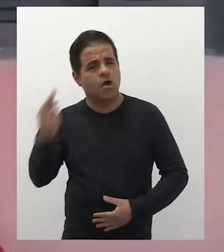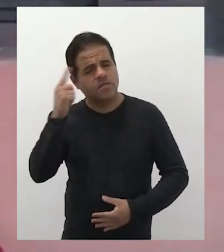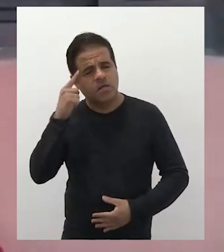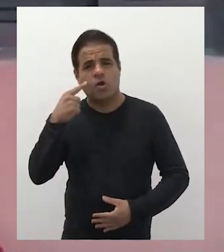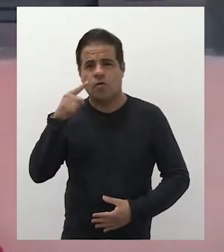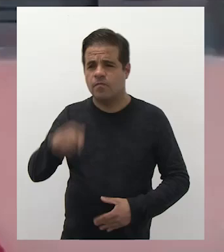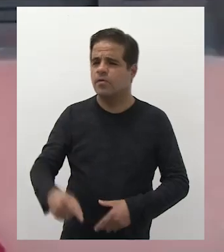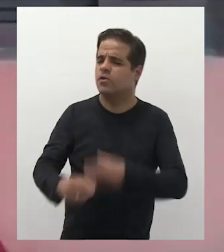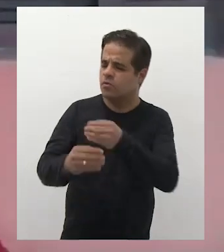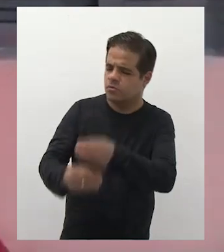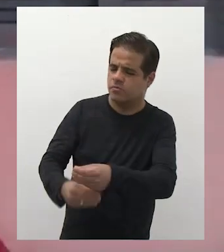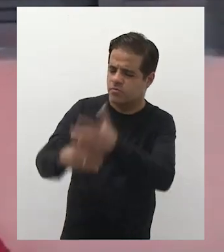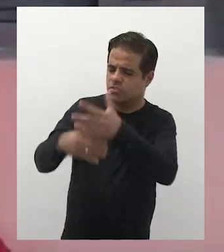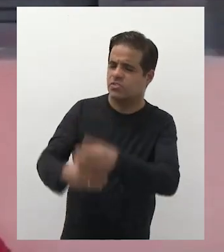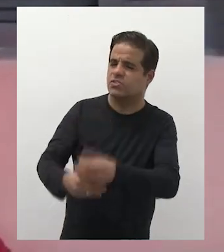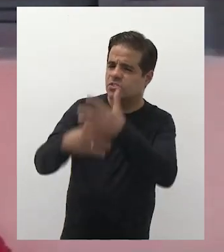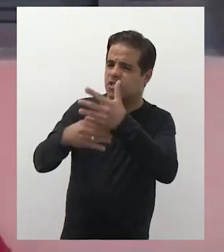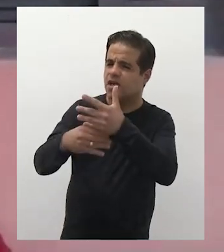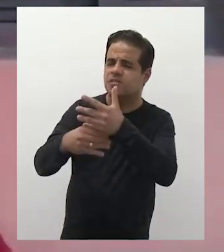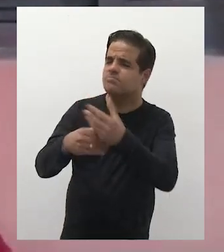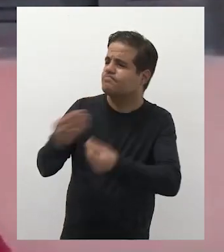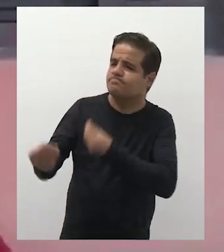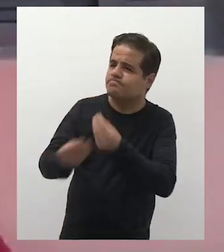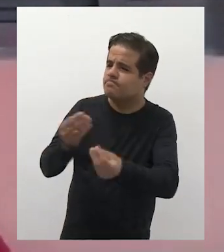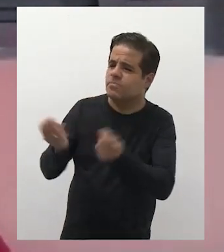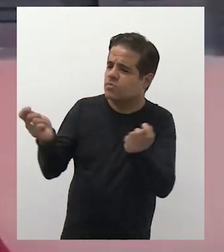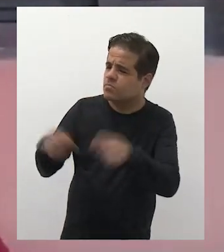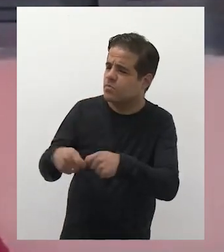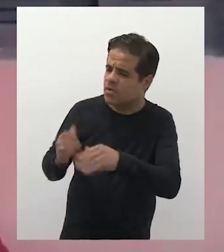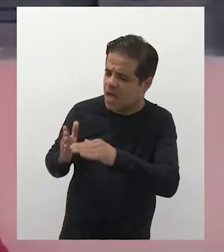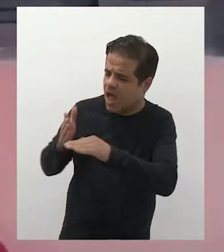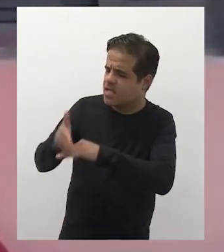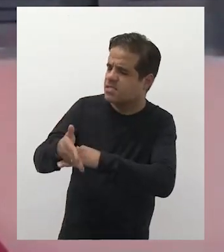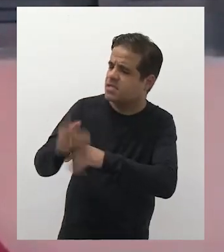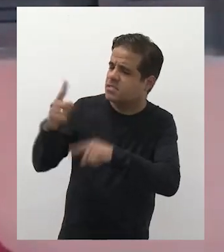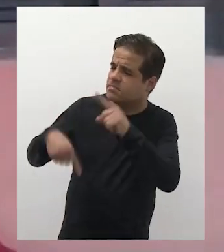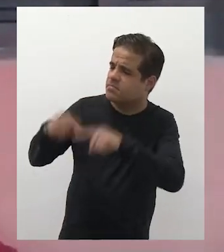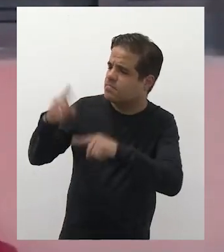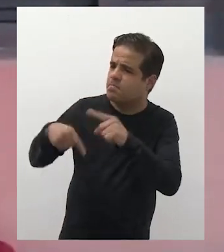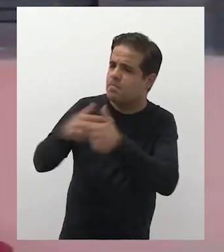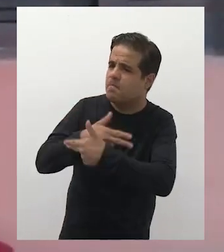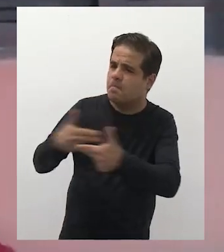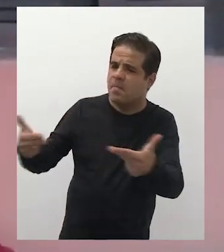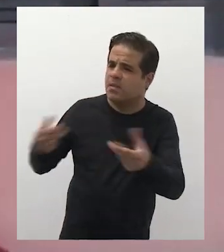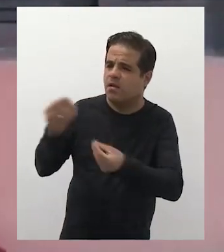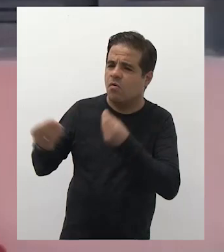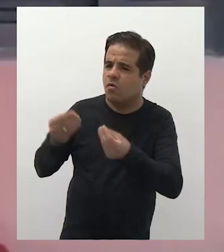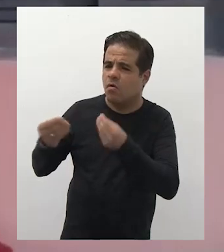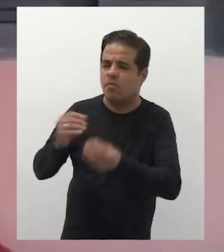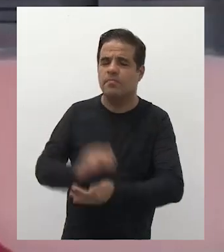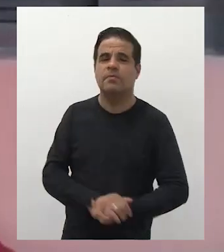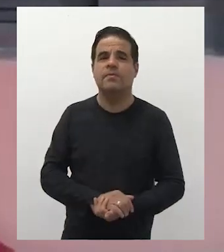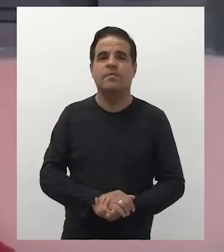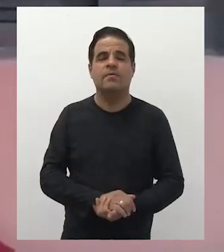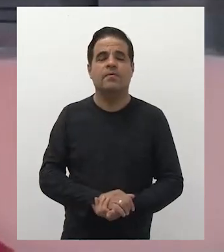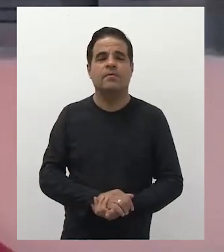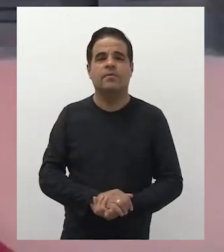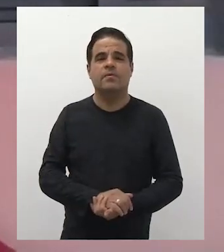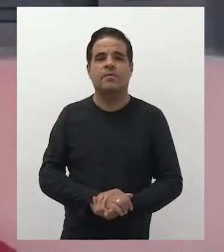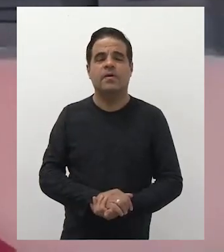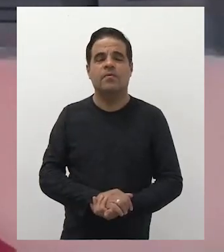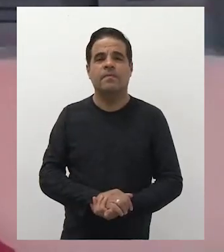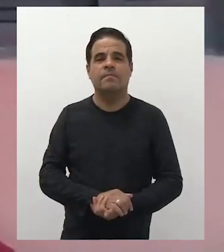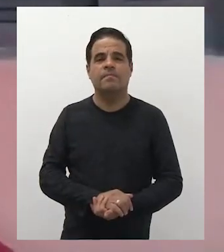chat, que é assim, como é que a gente pode ter acesso a esse material? Então, é assim, gente, olha,